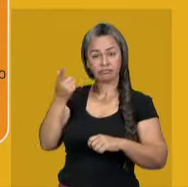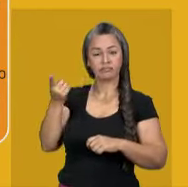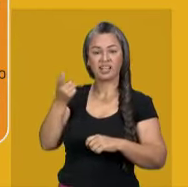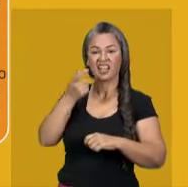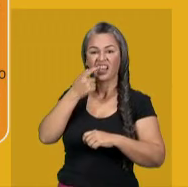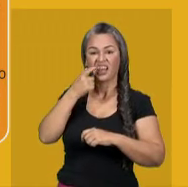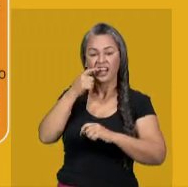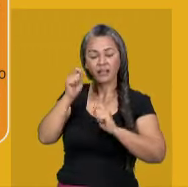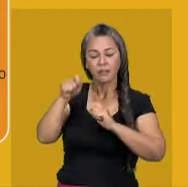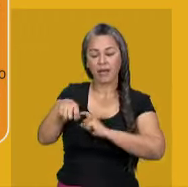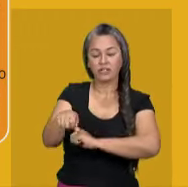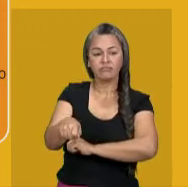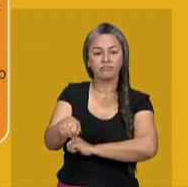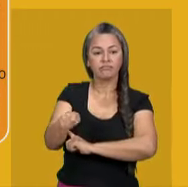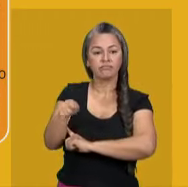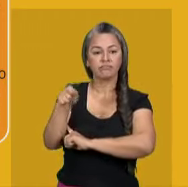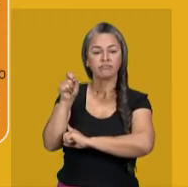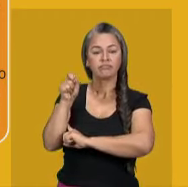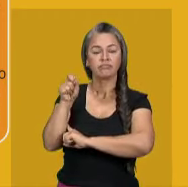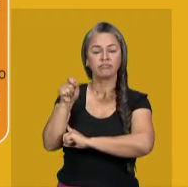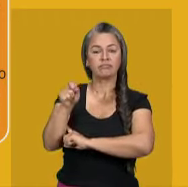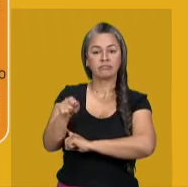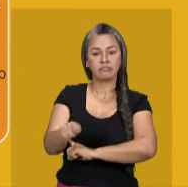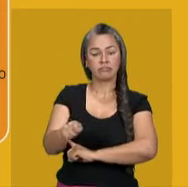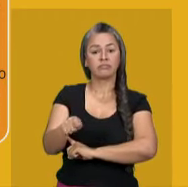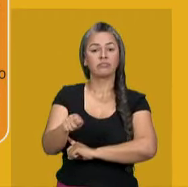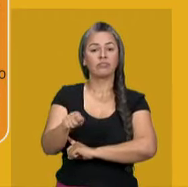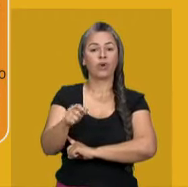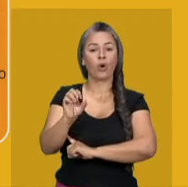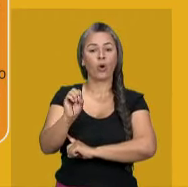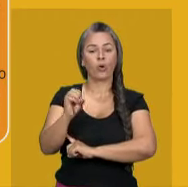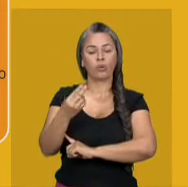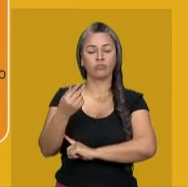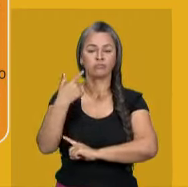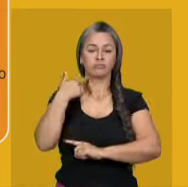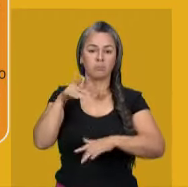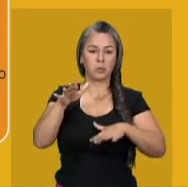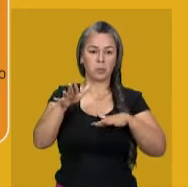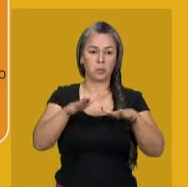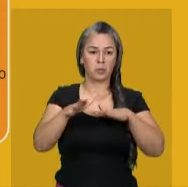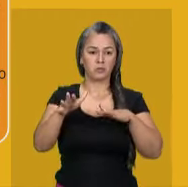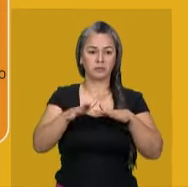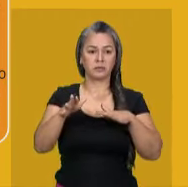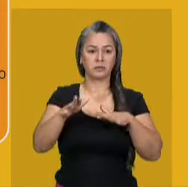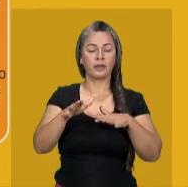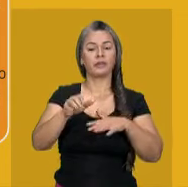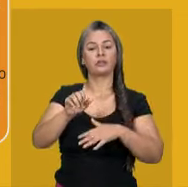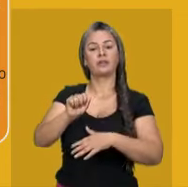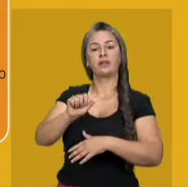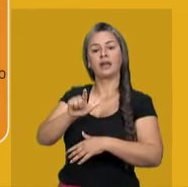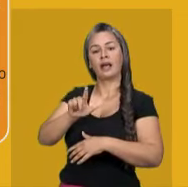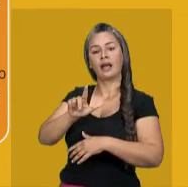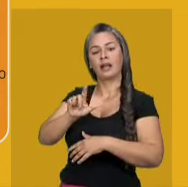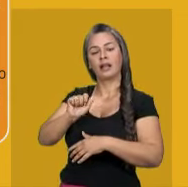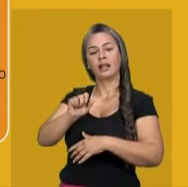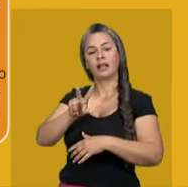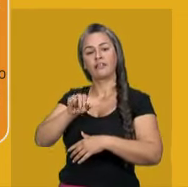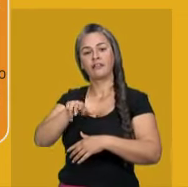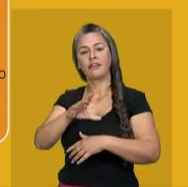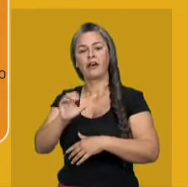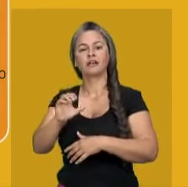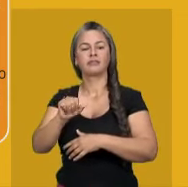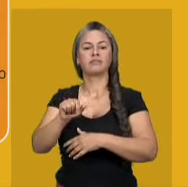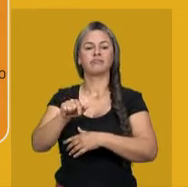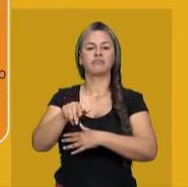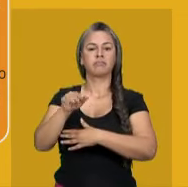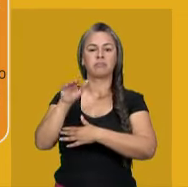permitem o deslocamento do corpo no todo ou em partes.